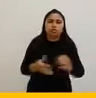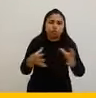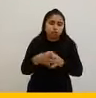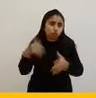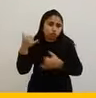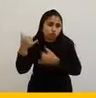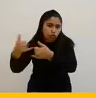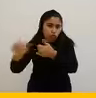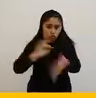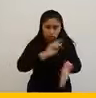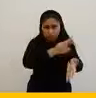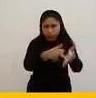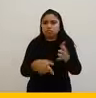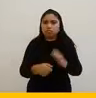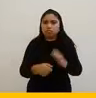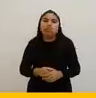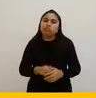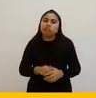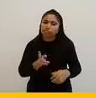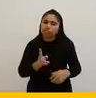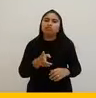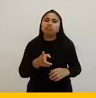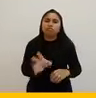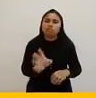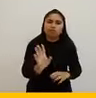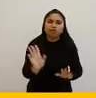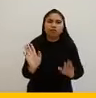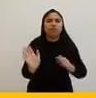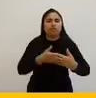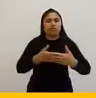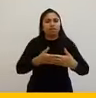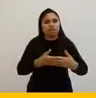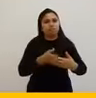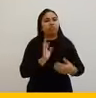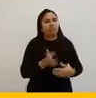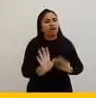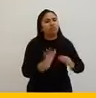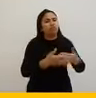jogos, continuam com suas atividades suspensas.